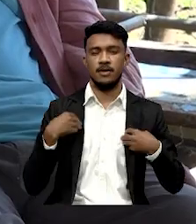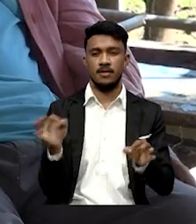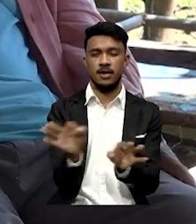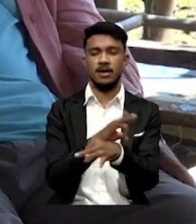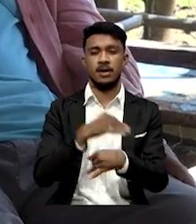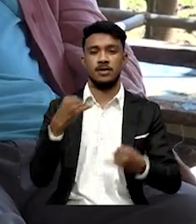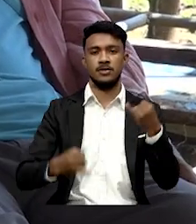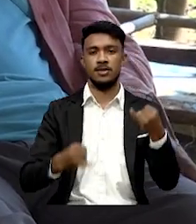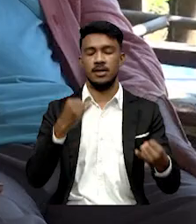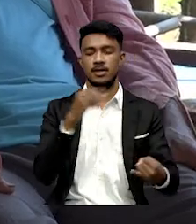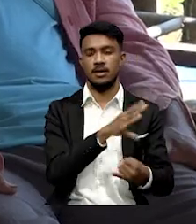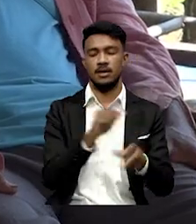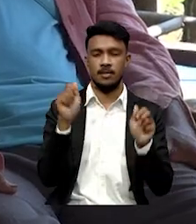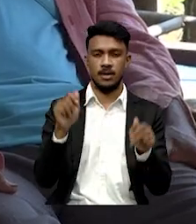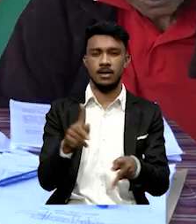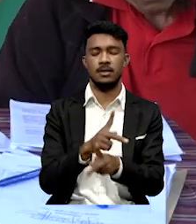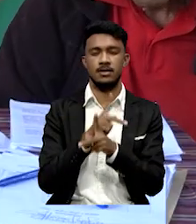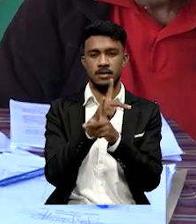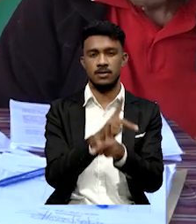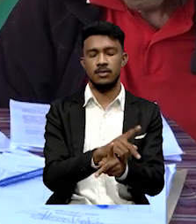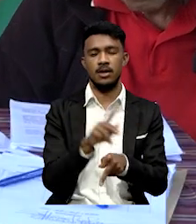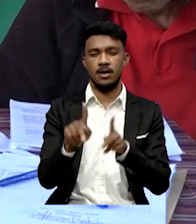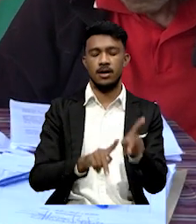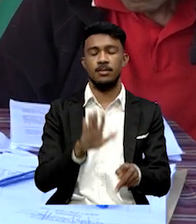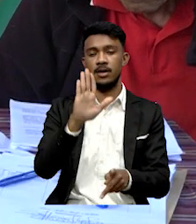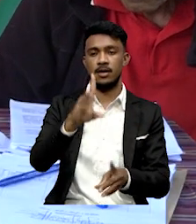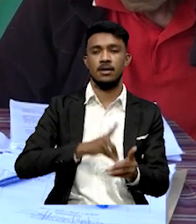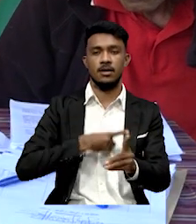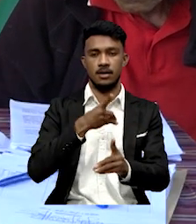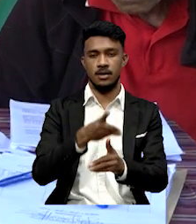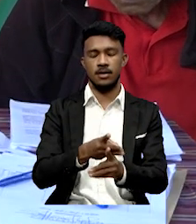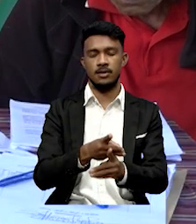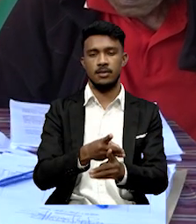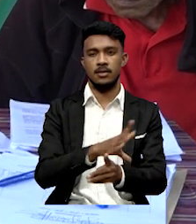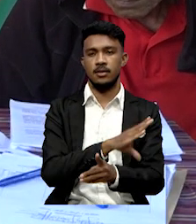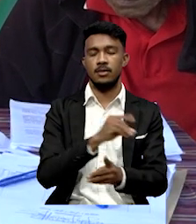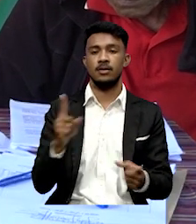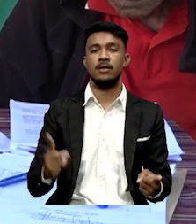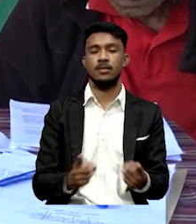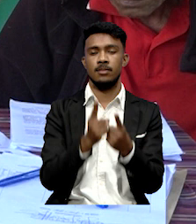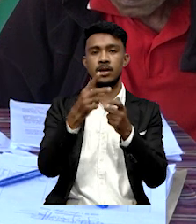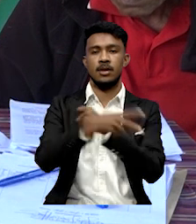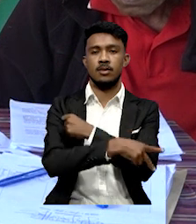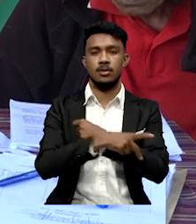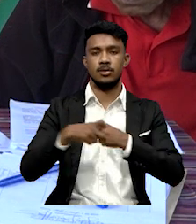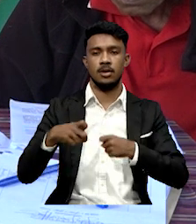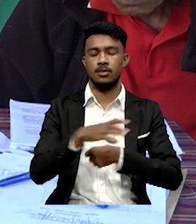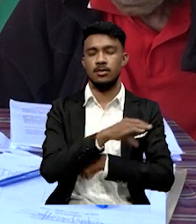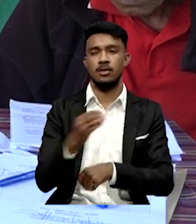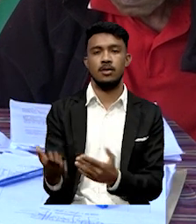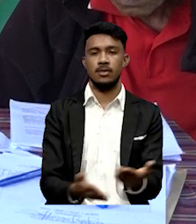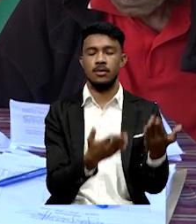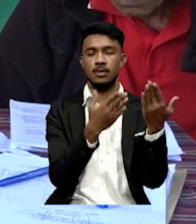justisa, hodi asigura povo nia direito, combate korupsaun, no lori